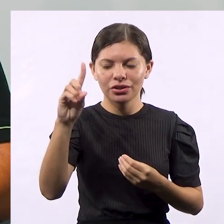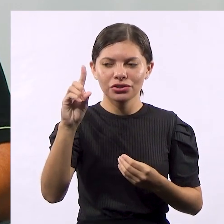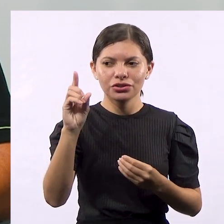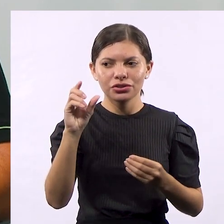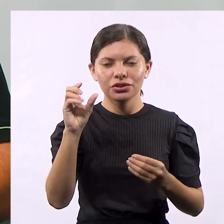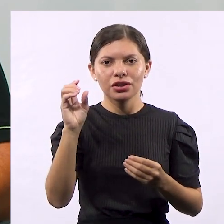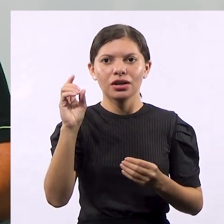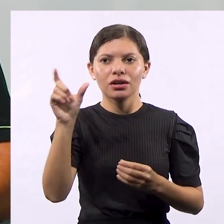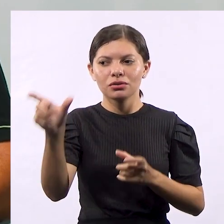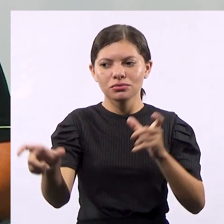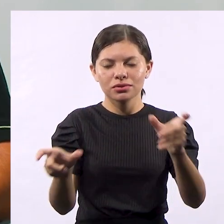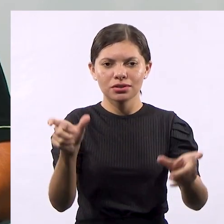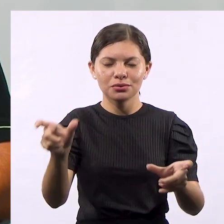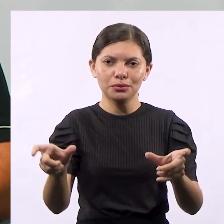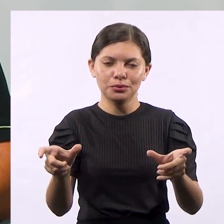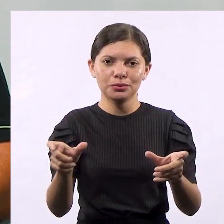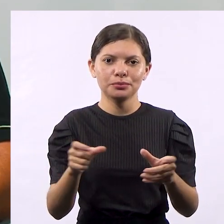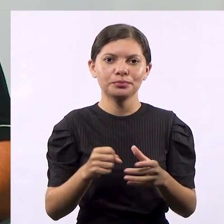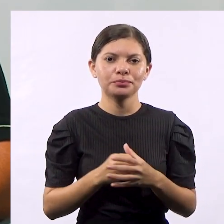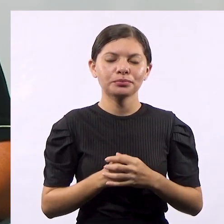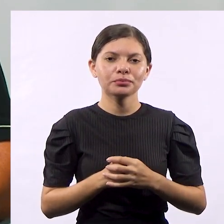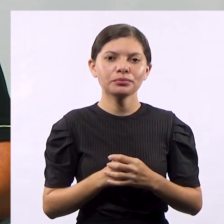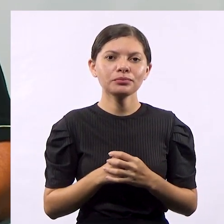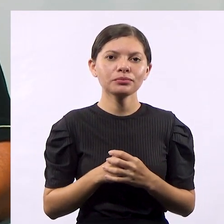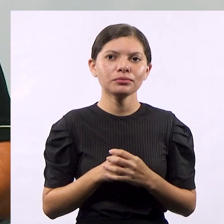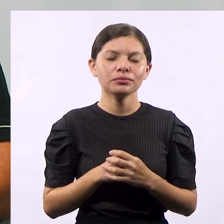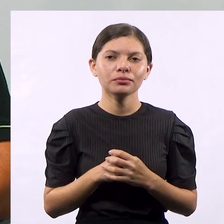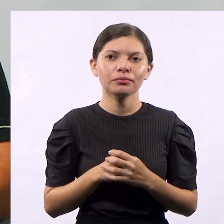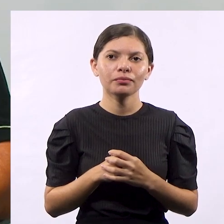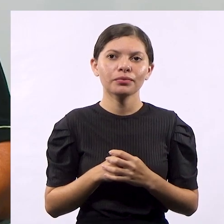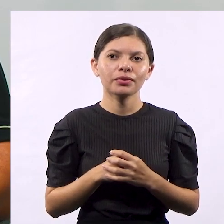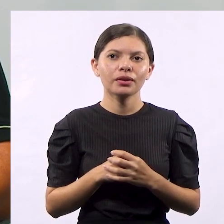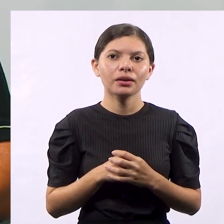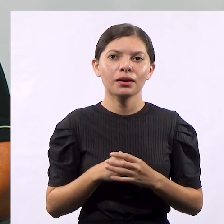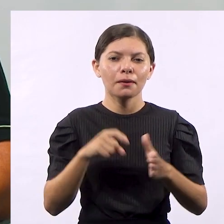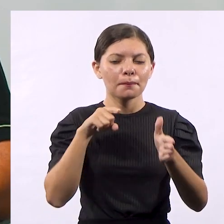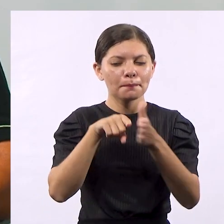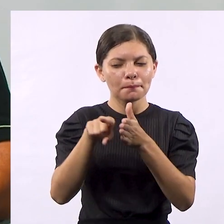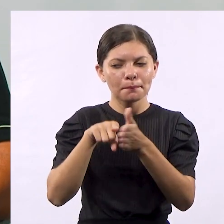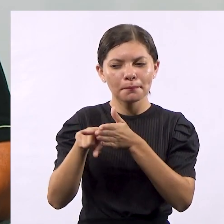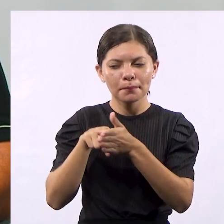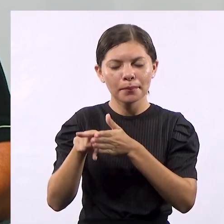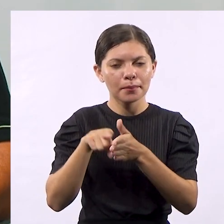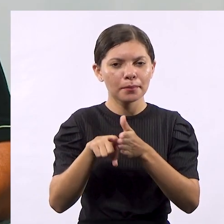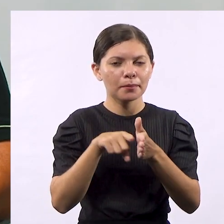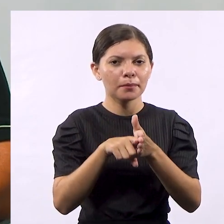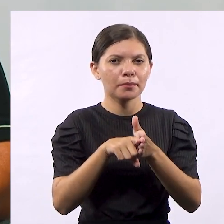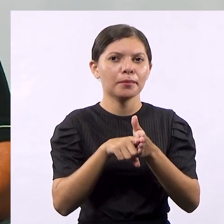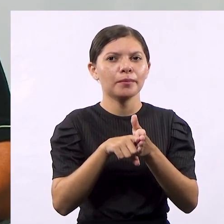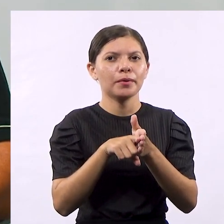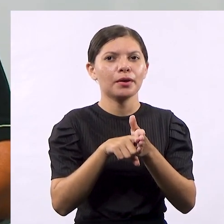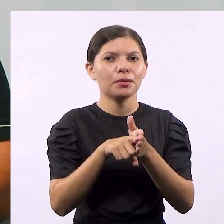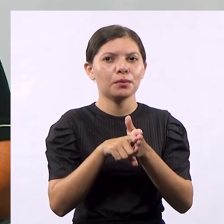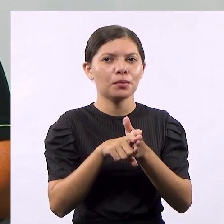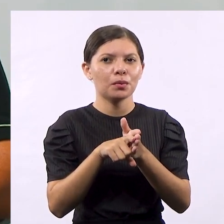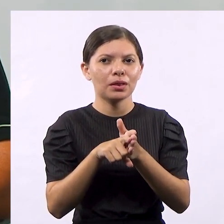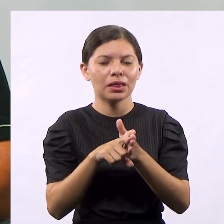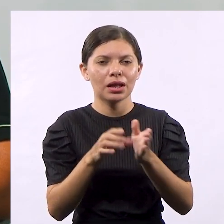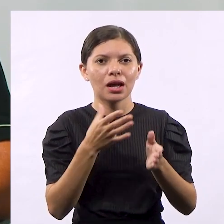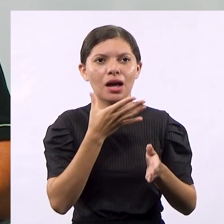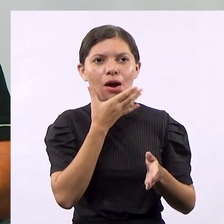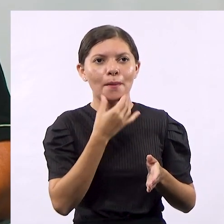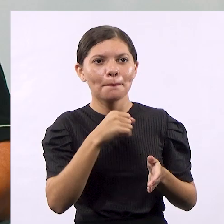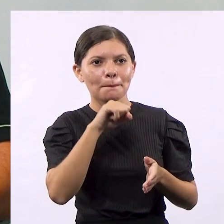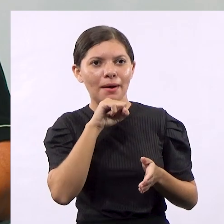dia, no cotidiano da prática escolar. E aí, como eu já mencionei a vocês, quando a gente pergunta a